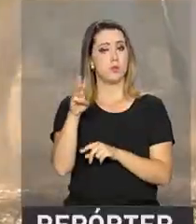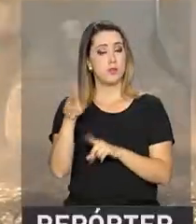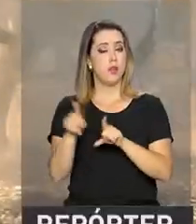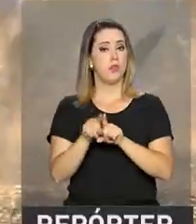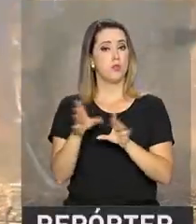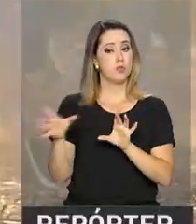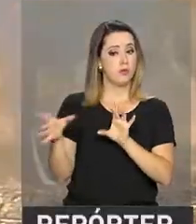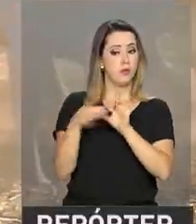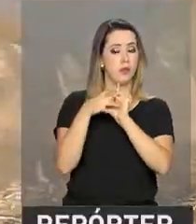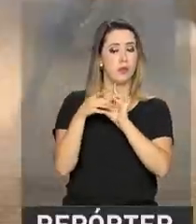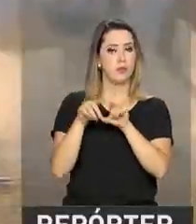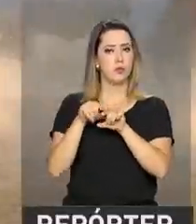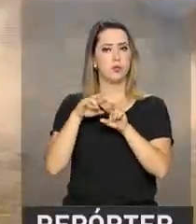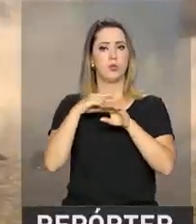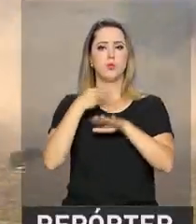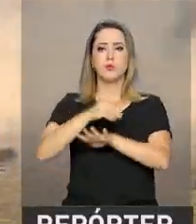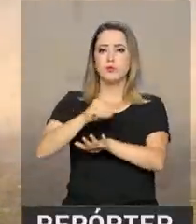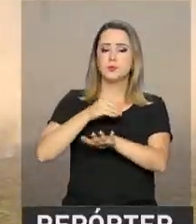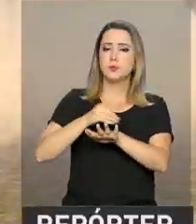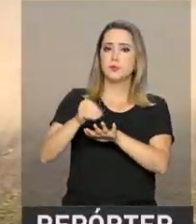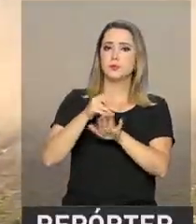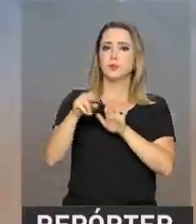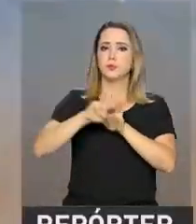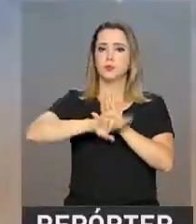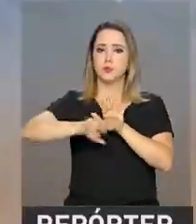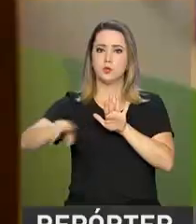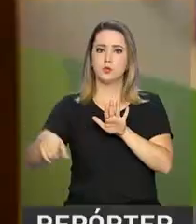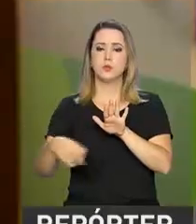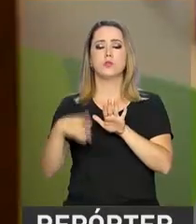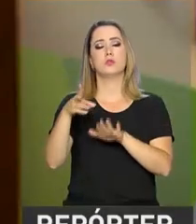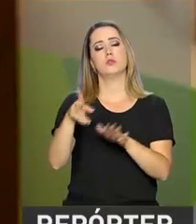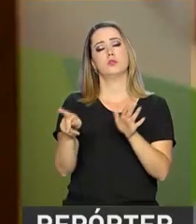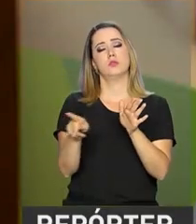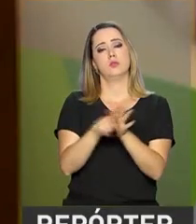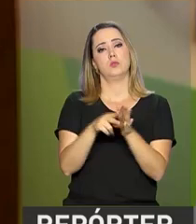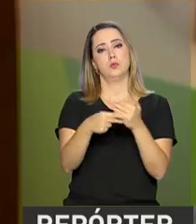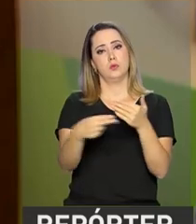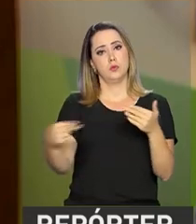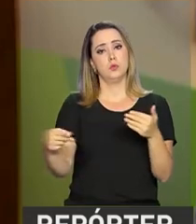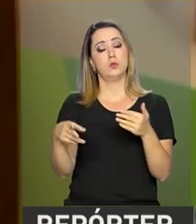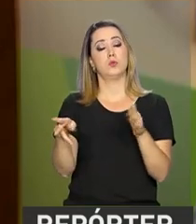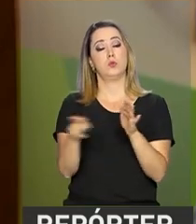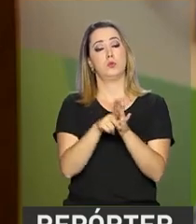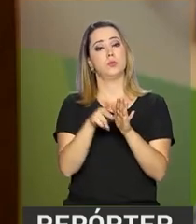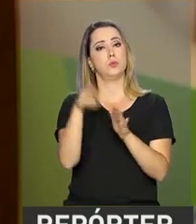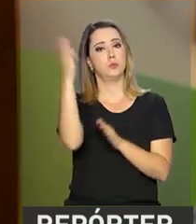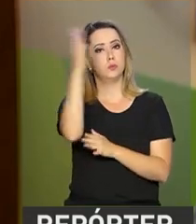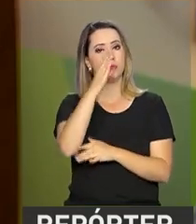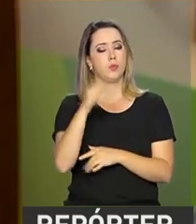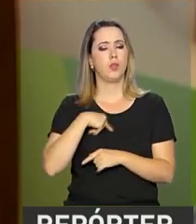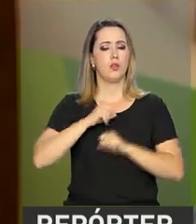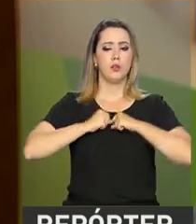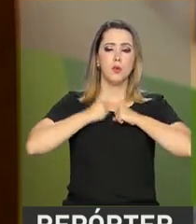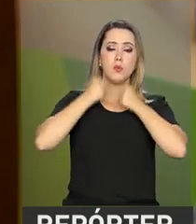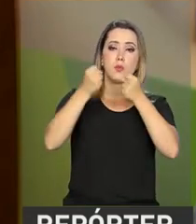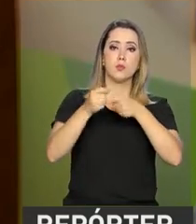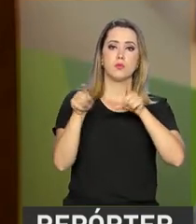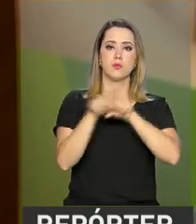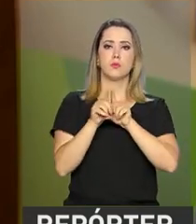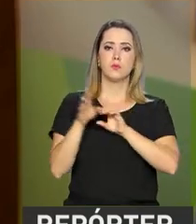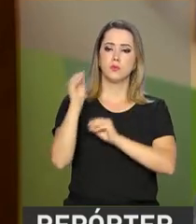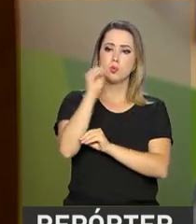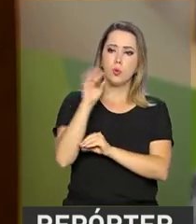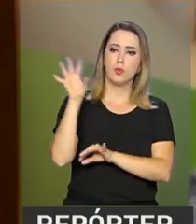vai reunir todas as informações sobre os produtos brasileiros há um esforço muito grande da agricultura brasileira em prol da sustentabilidade